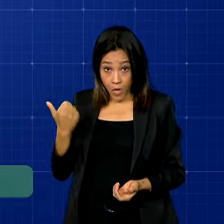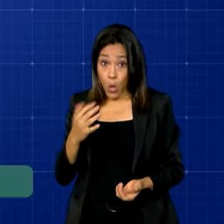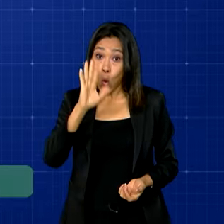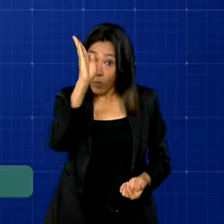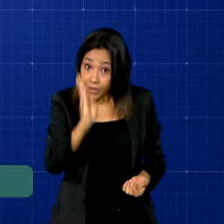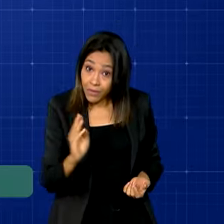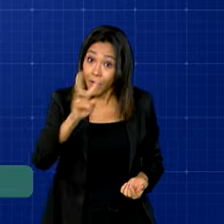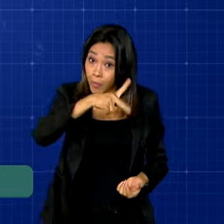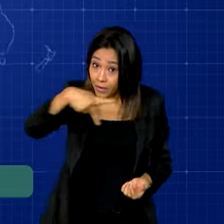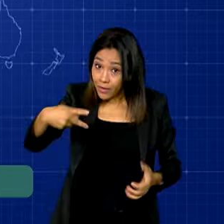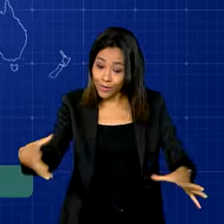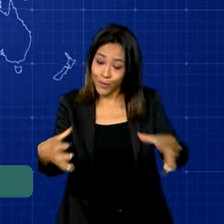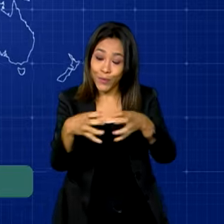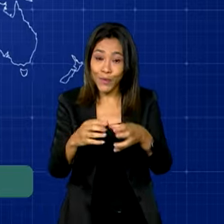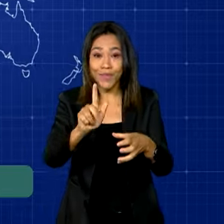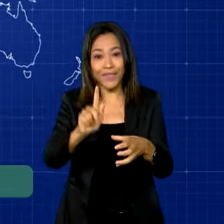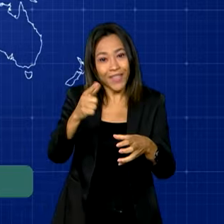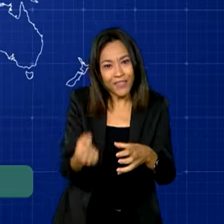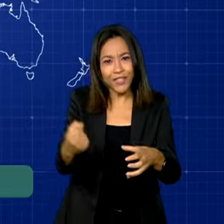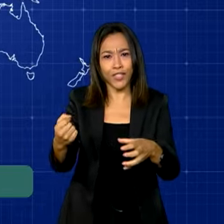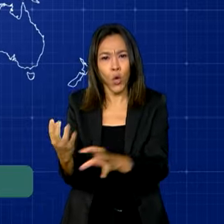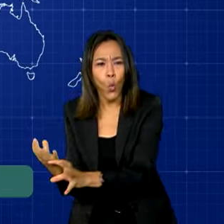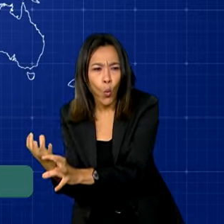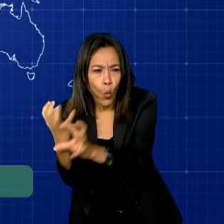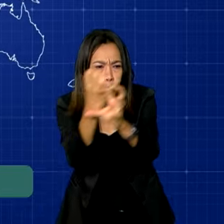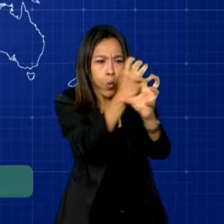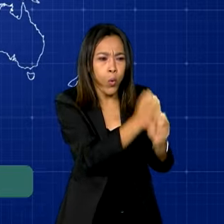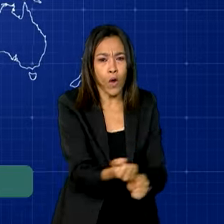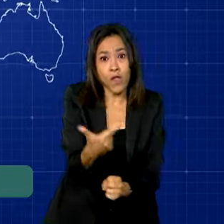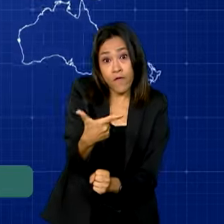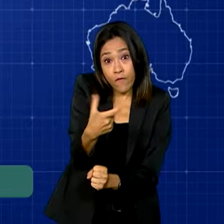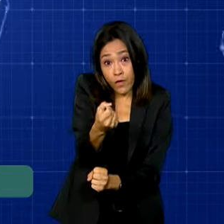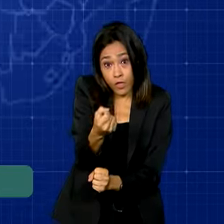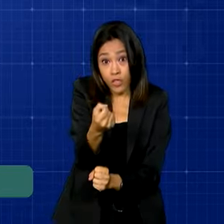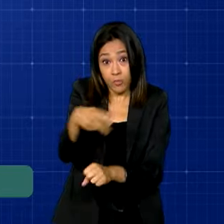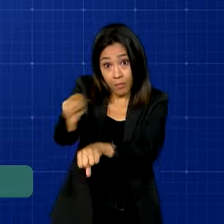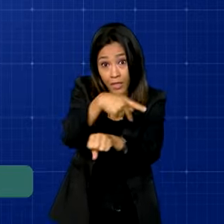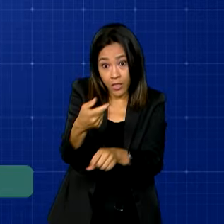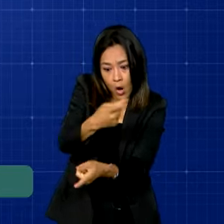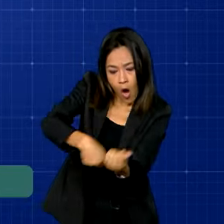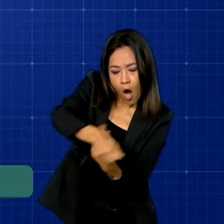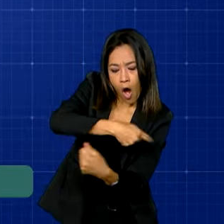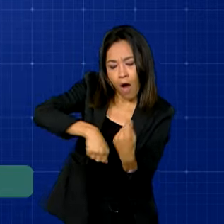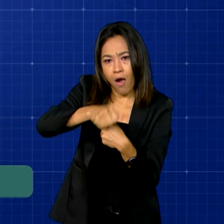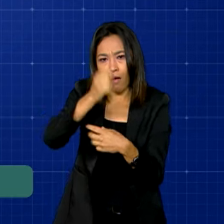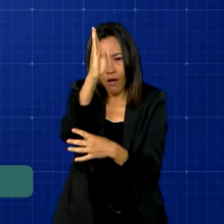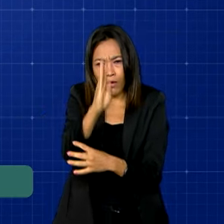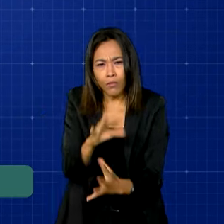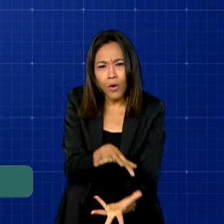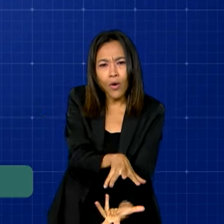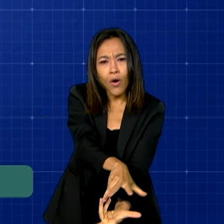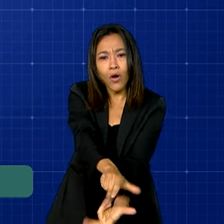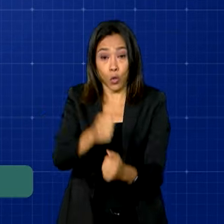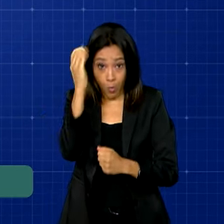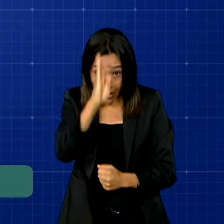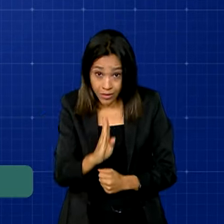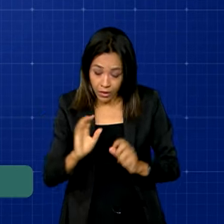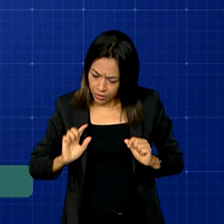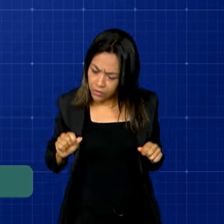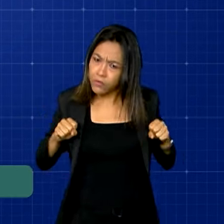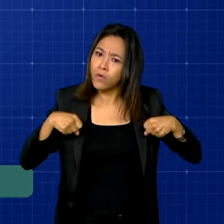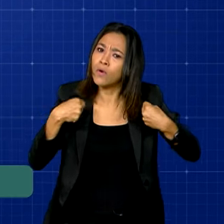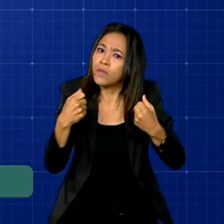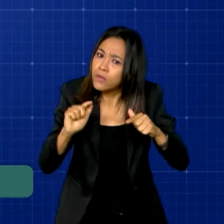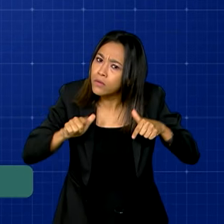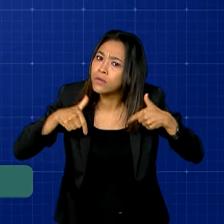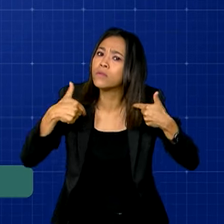rotativo do G20, o grupo das 20 maiores economias do mundo, o Brasil está promovendo uma força-tarefa para a mobilização global